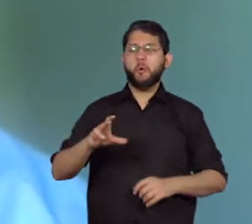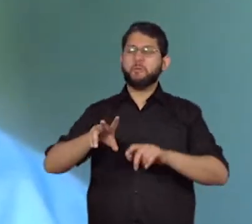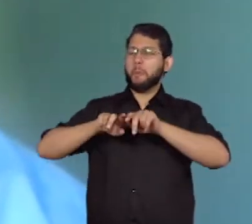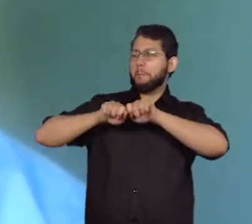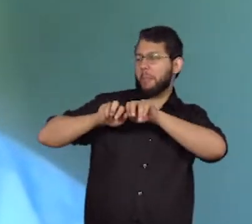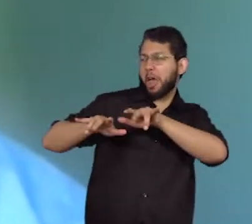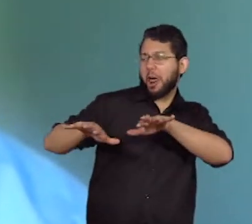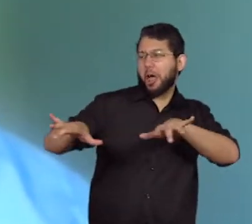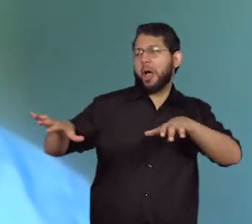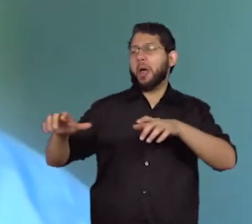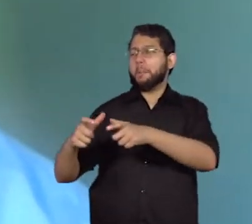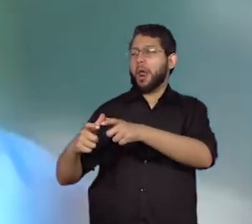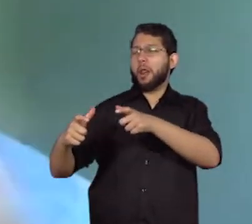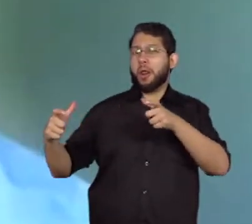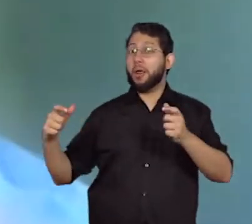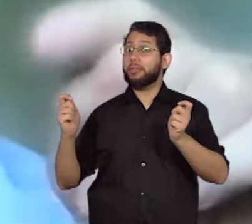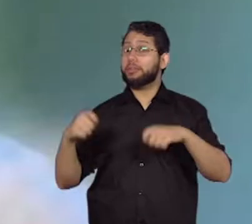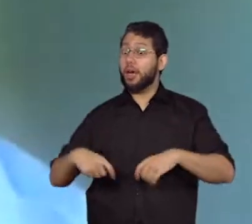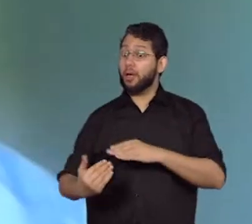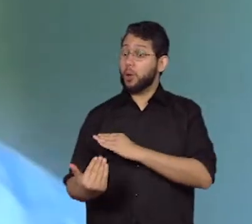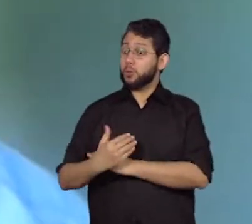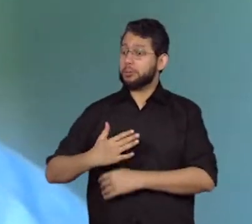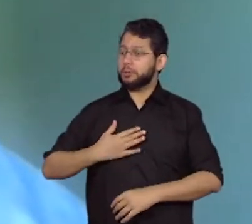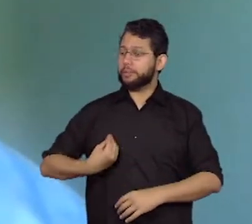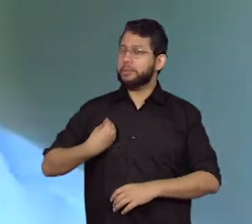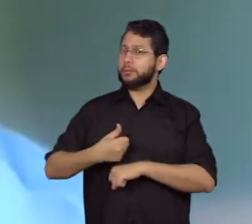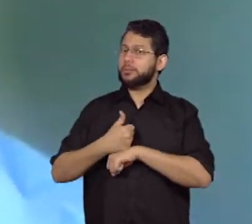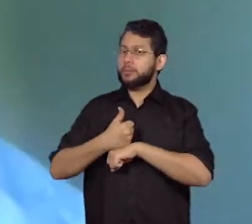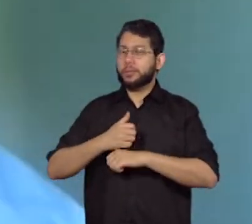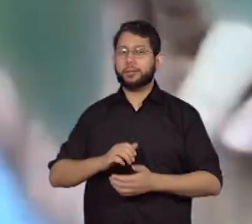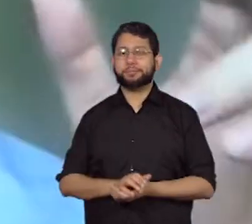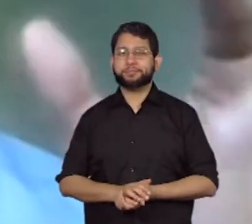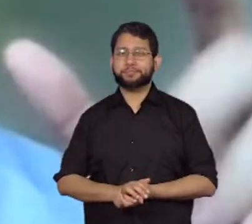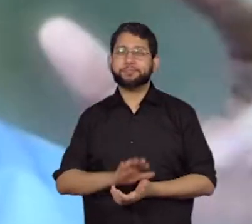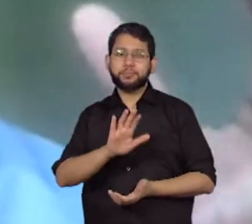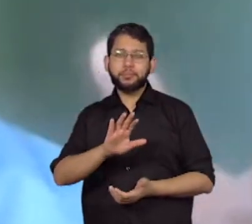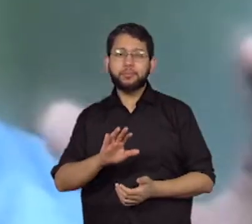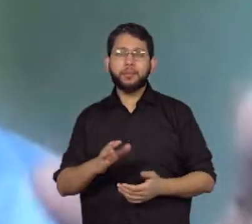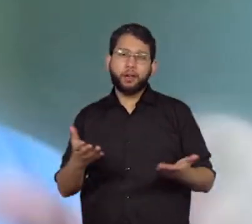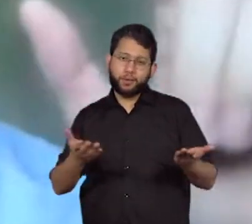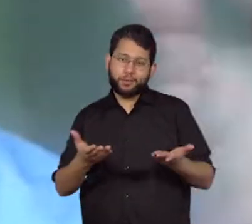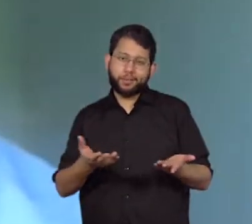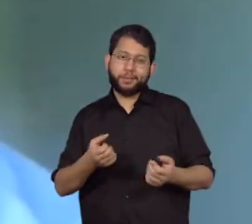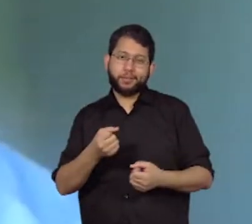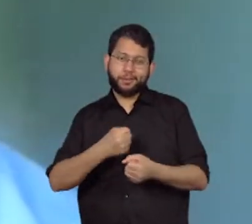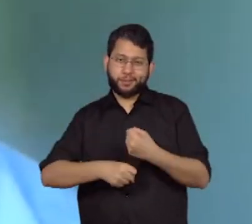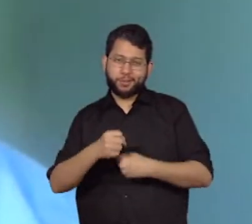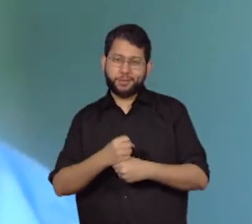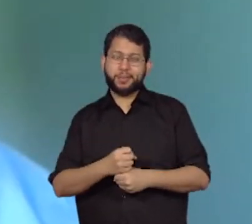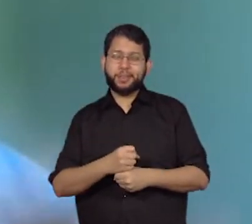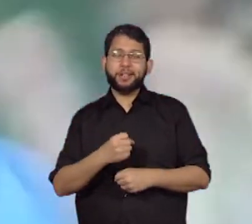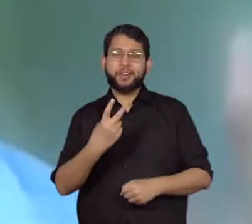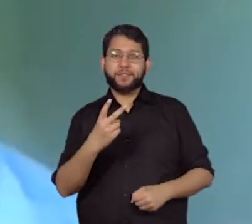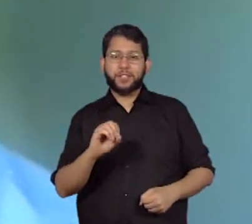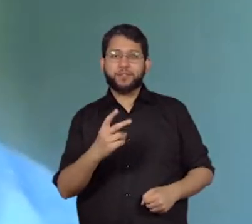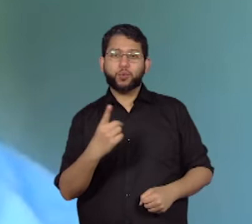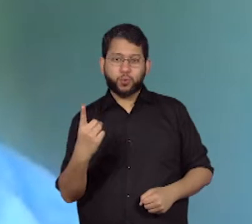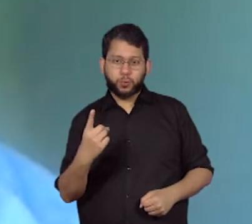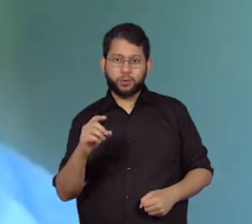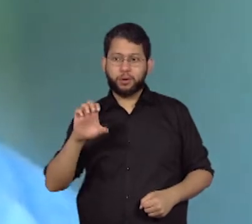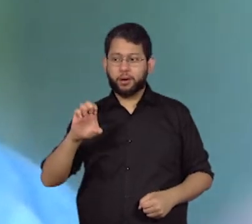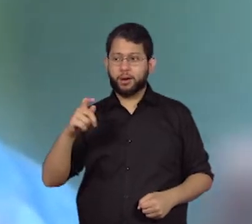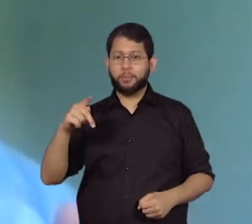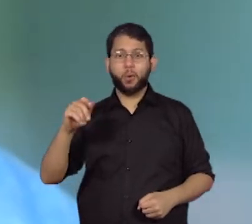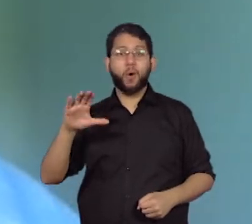tradicional. Só para contextualizar, está agora em 2021, a revista Época fechou